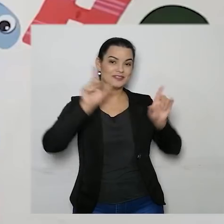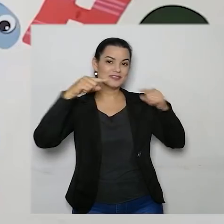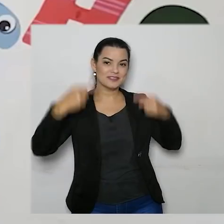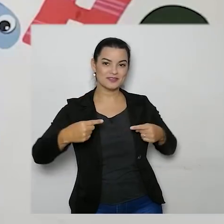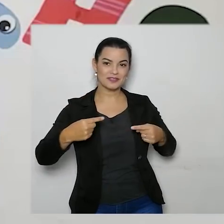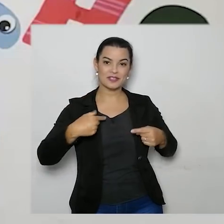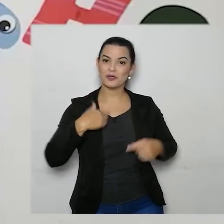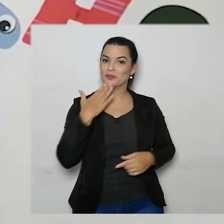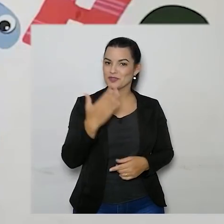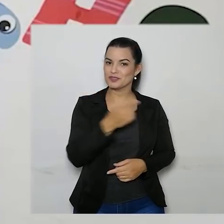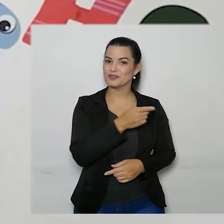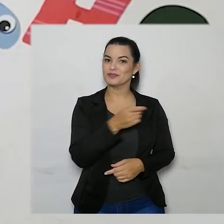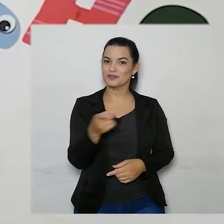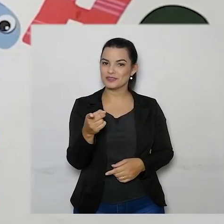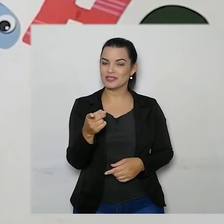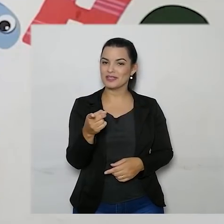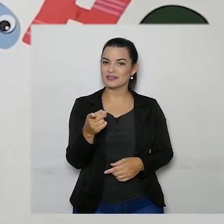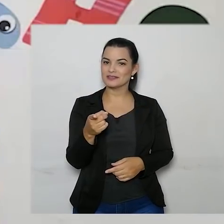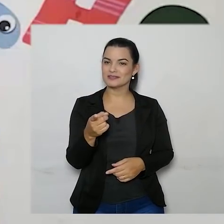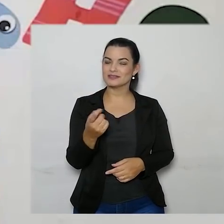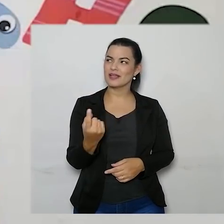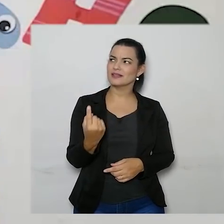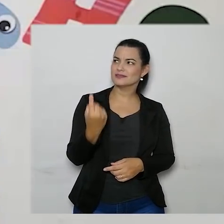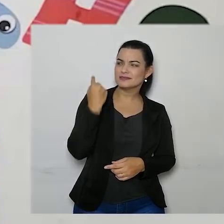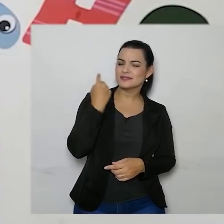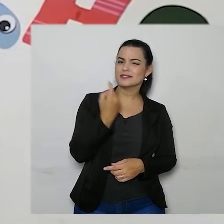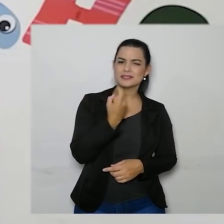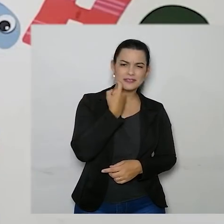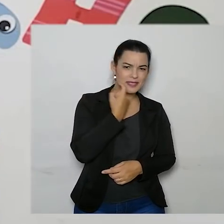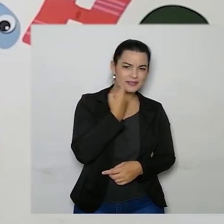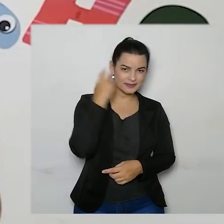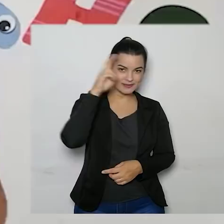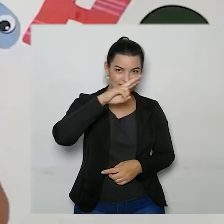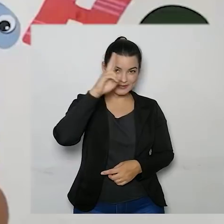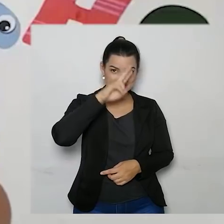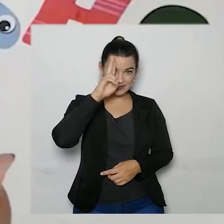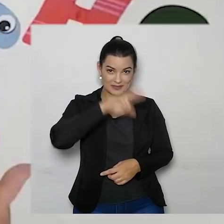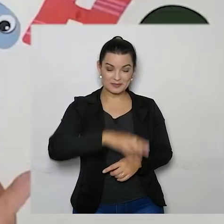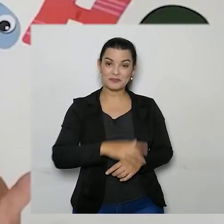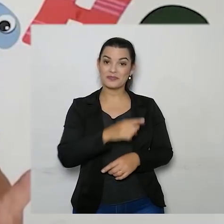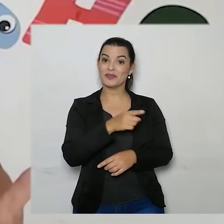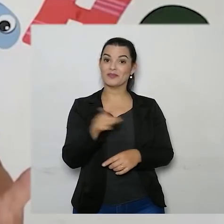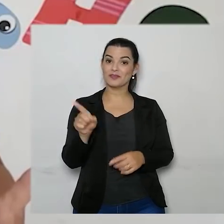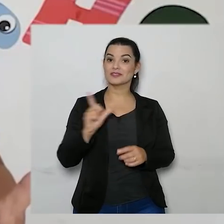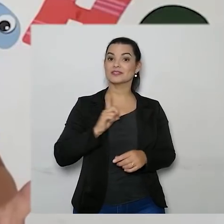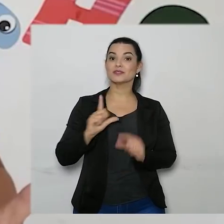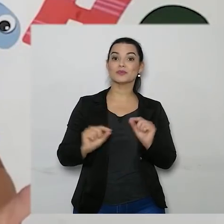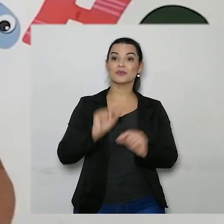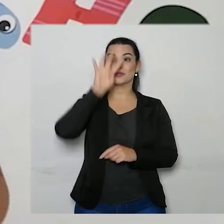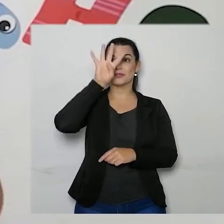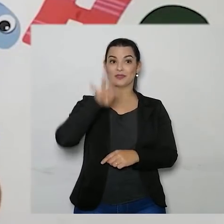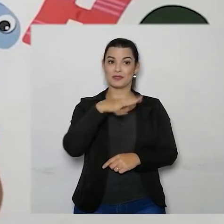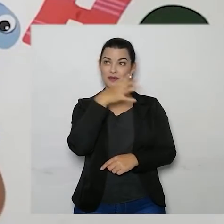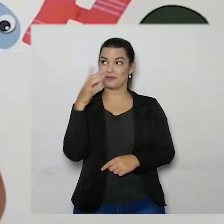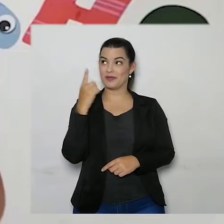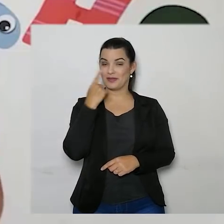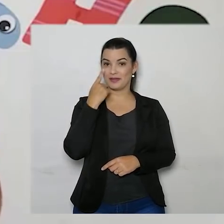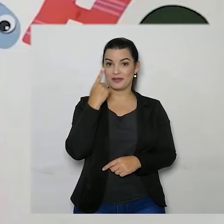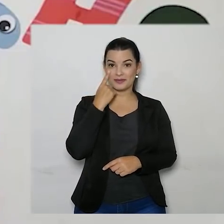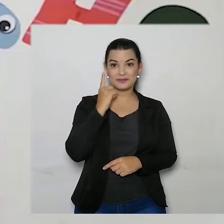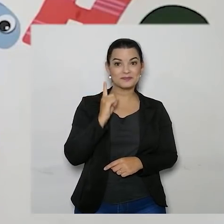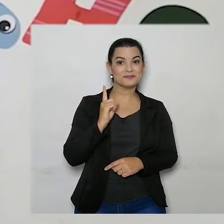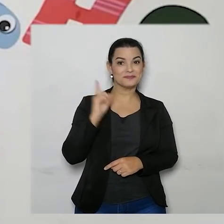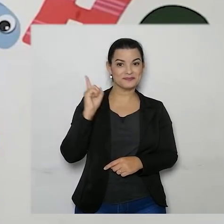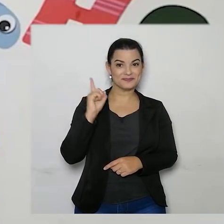desafio que eu deixei para vocês na sexta-feira. Vocês tinham uma tabela como essa que